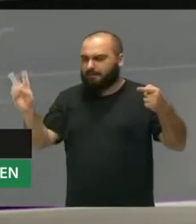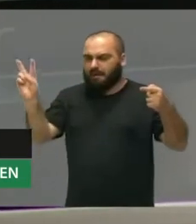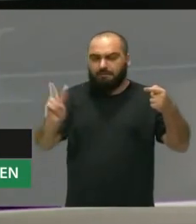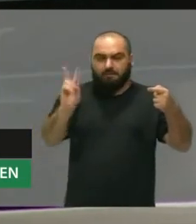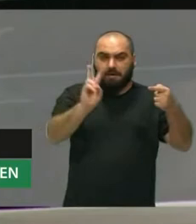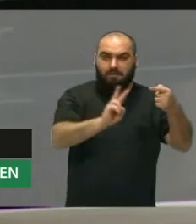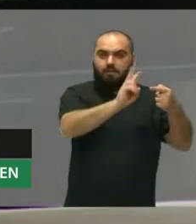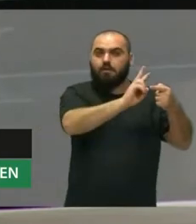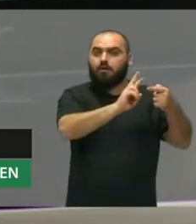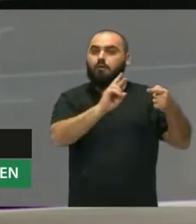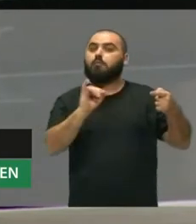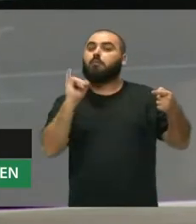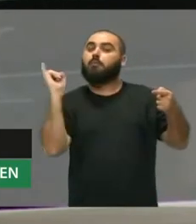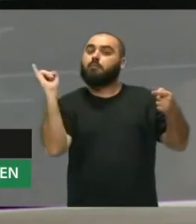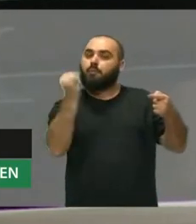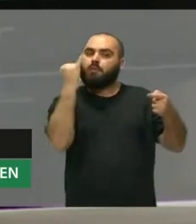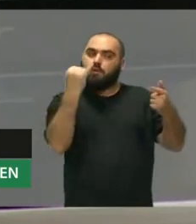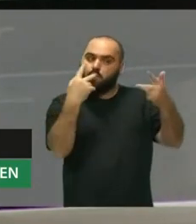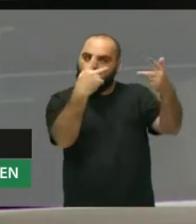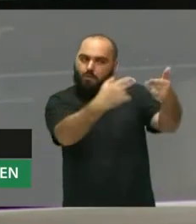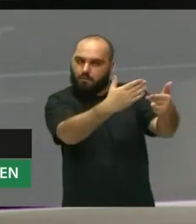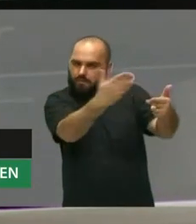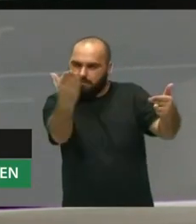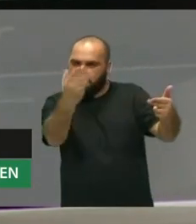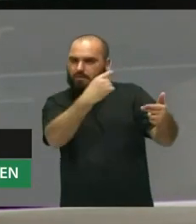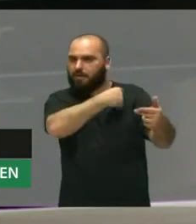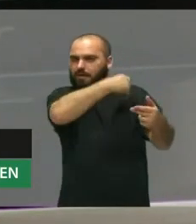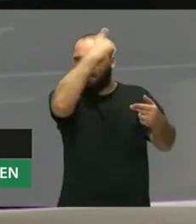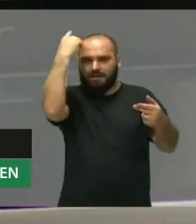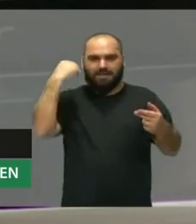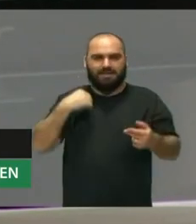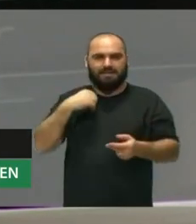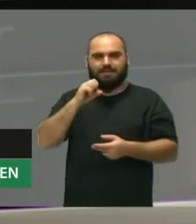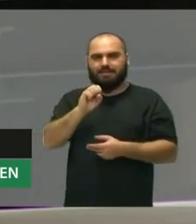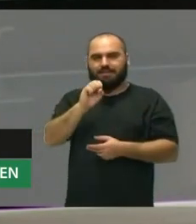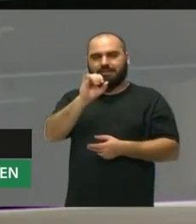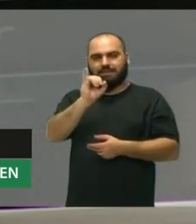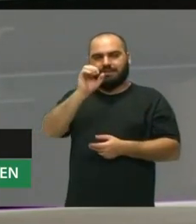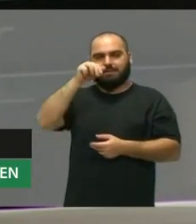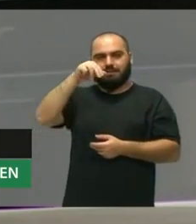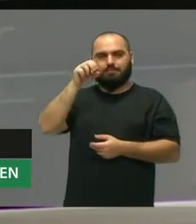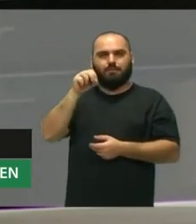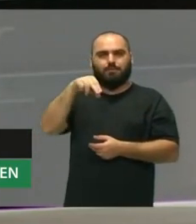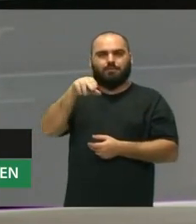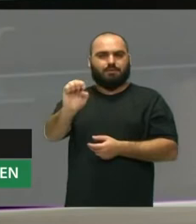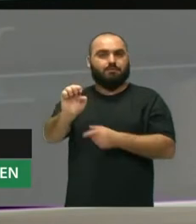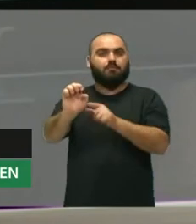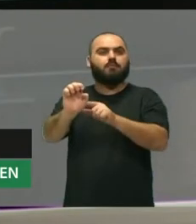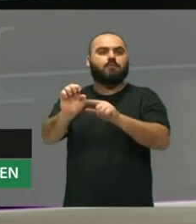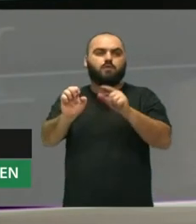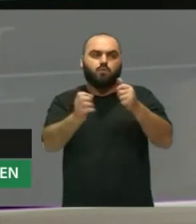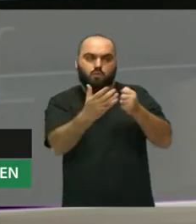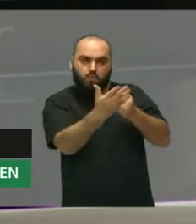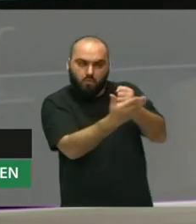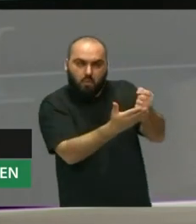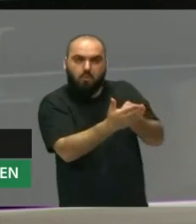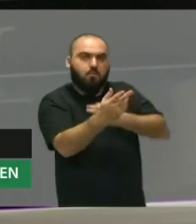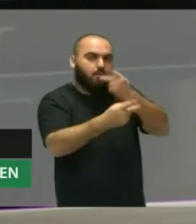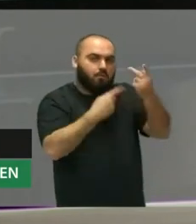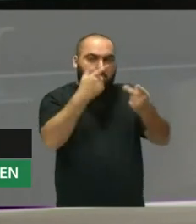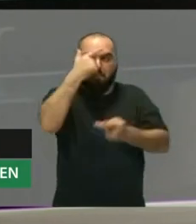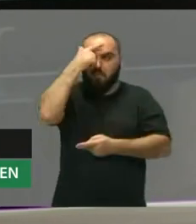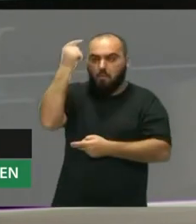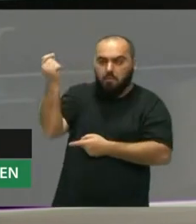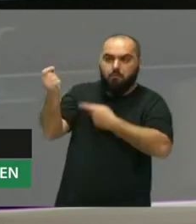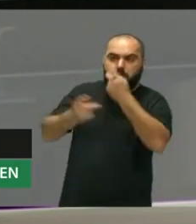é importante, como alguns citaram aqui, a irmã Simone, acho que o Otto falou também, e o Rubens, é